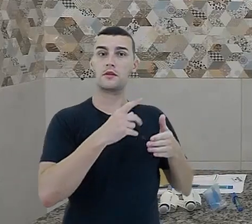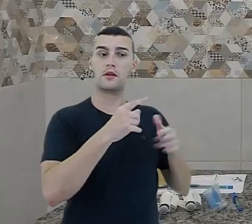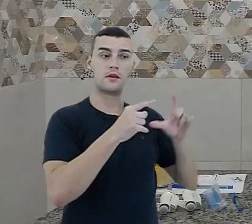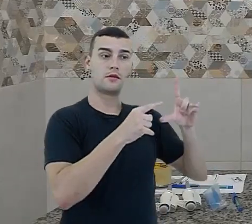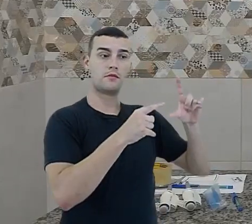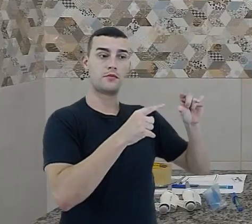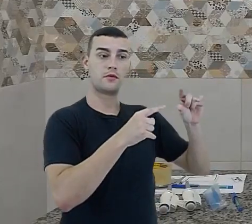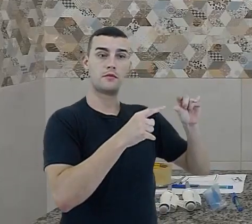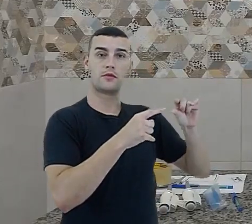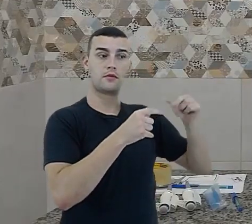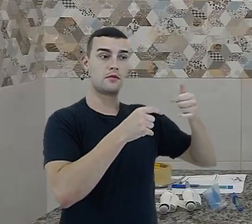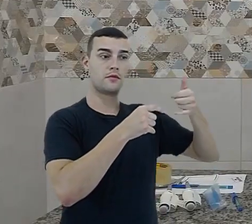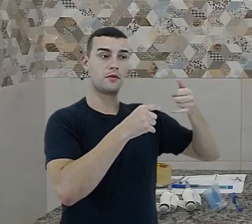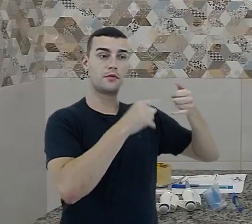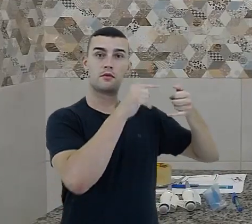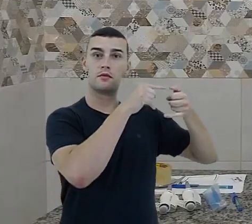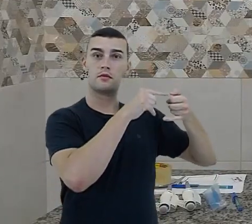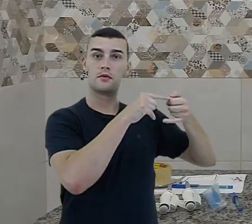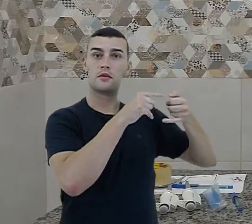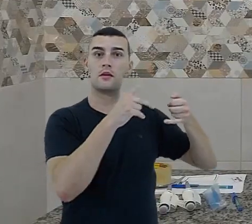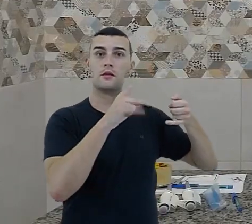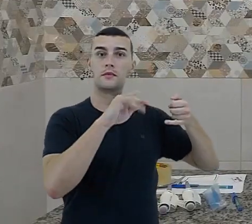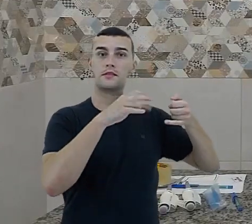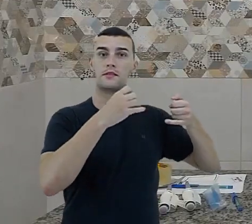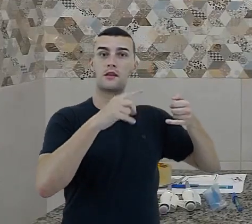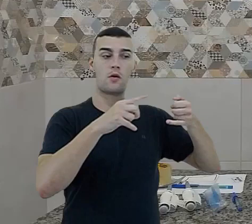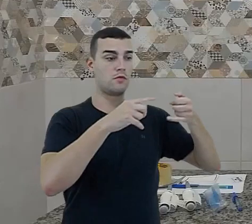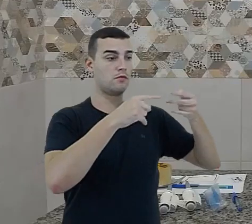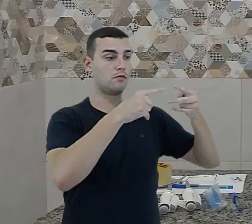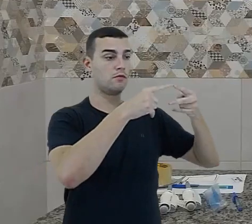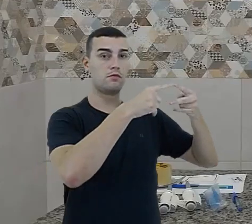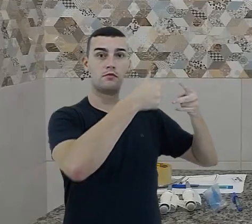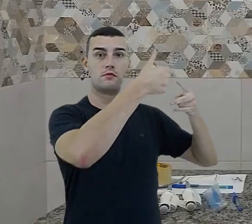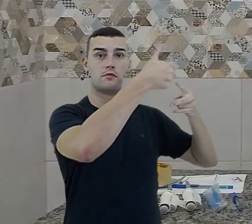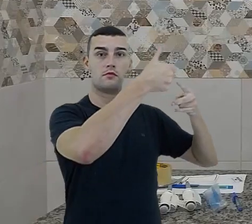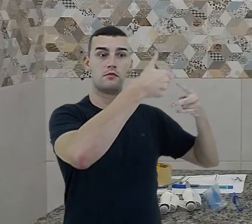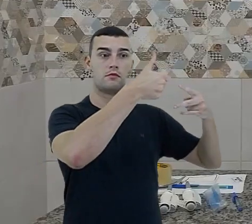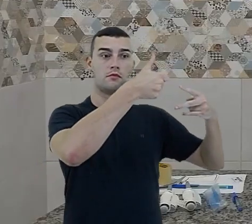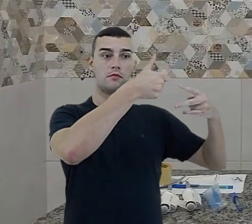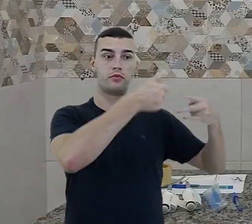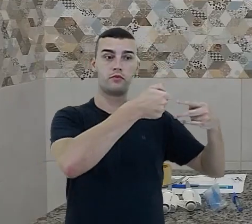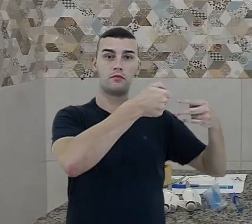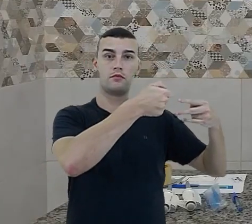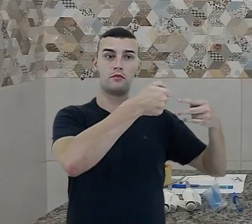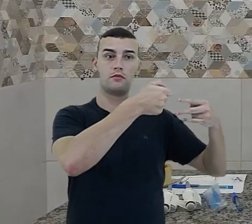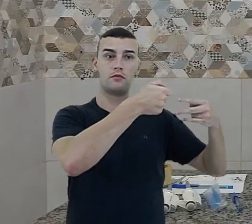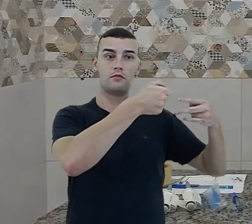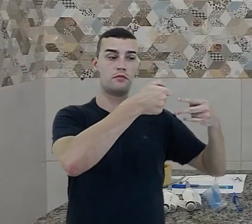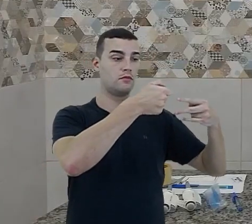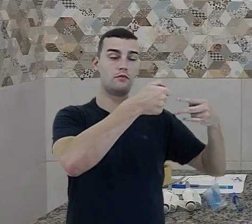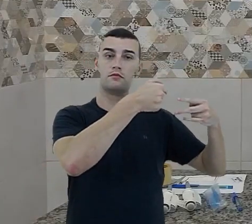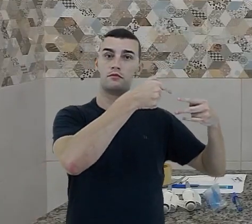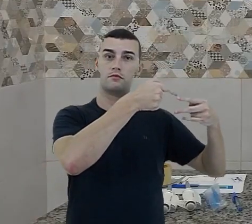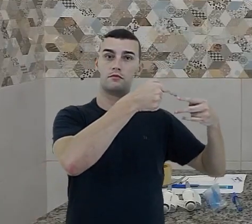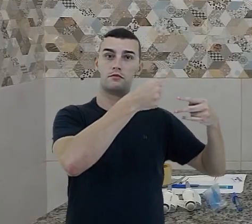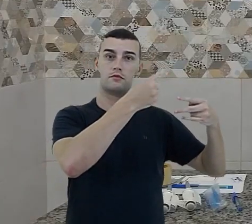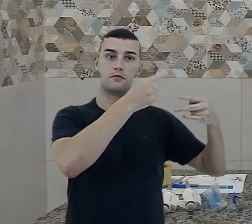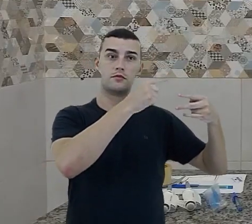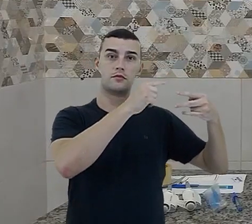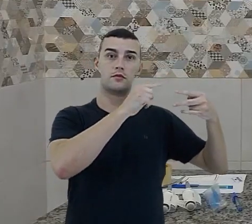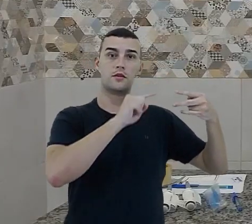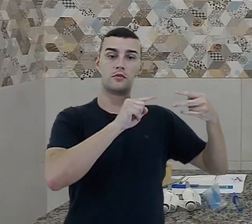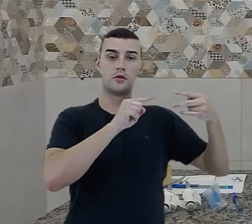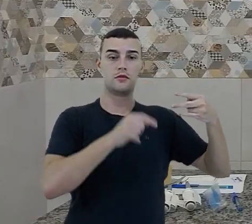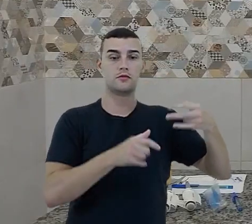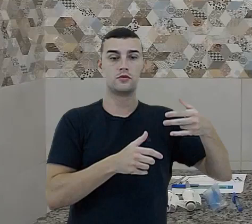que, quando acionado até o primeiro estágio, ele vai criar um mecanismo de sucção daquele